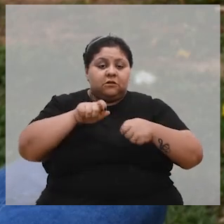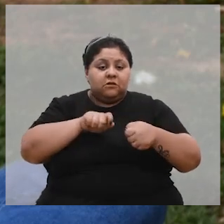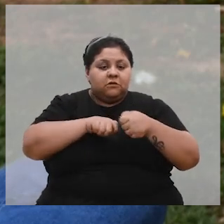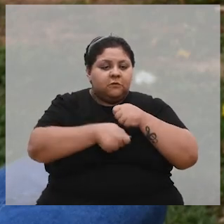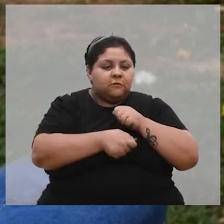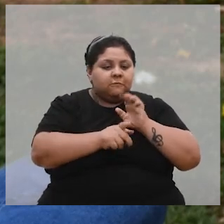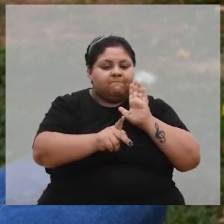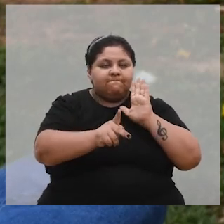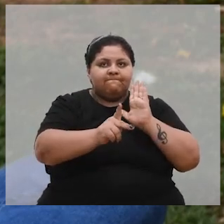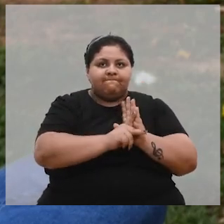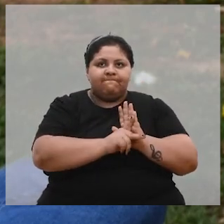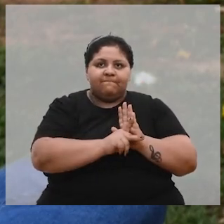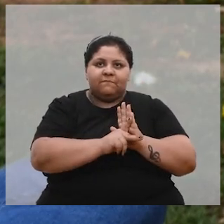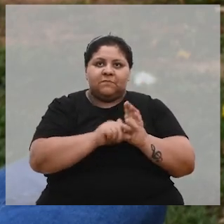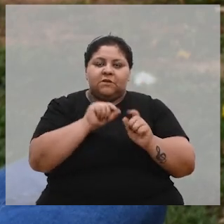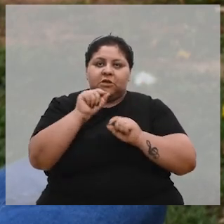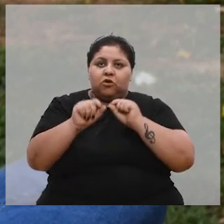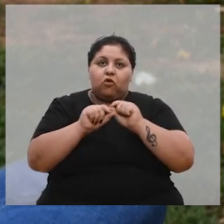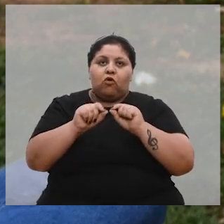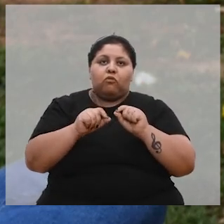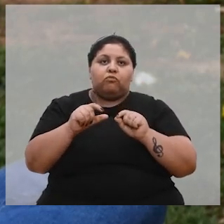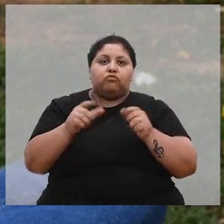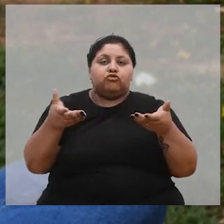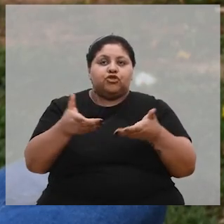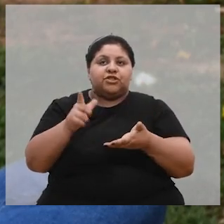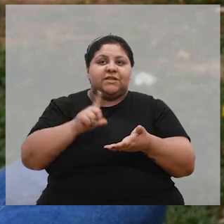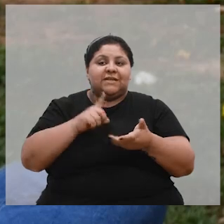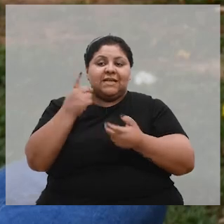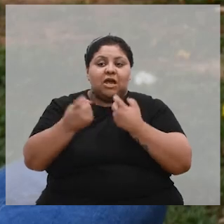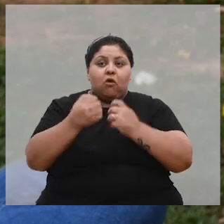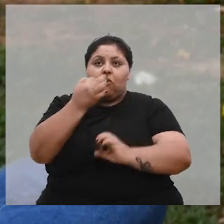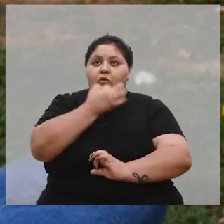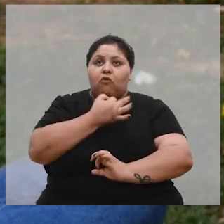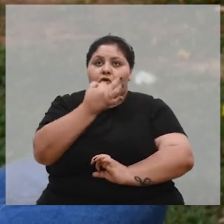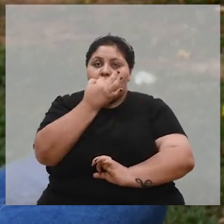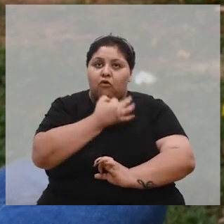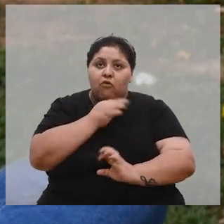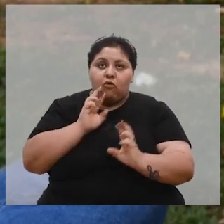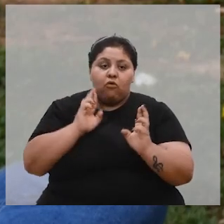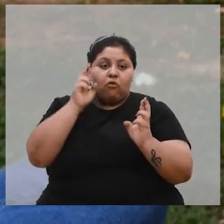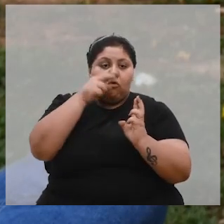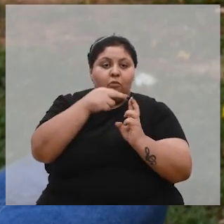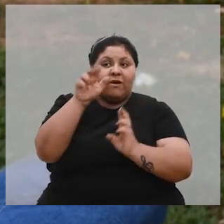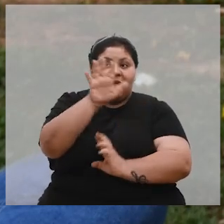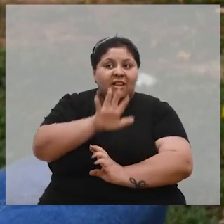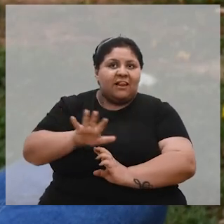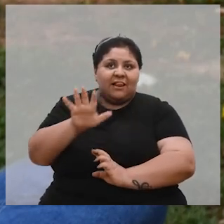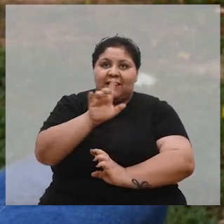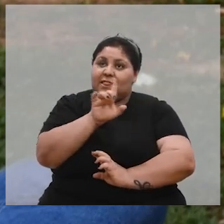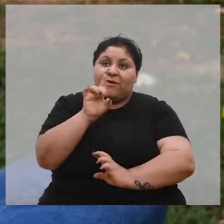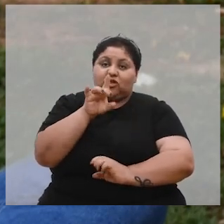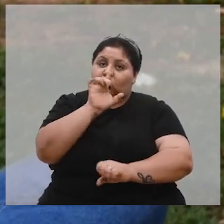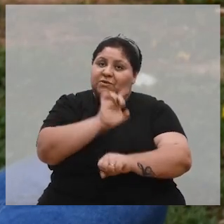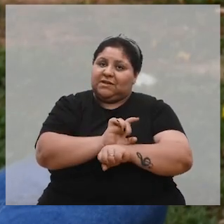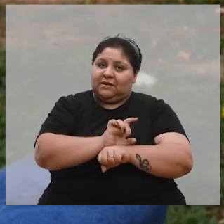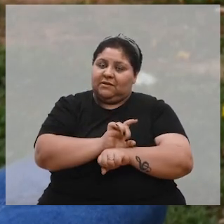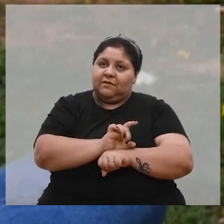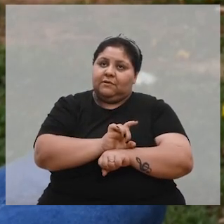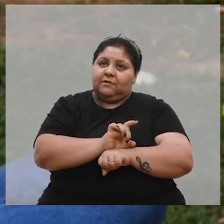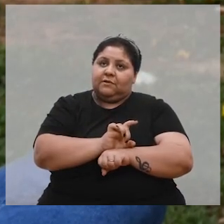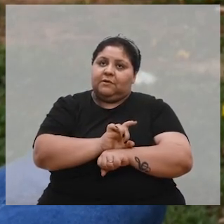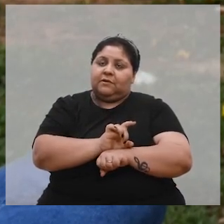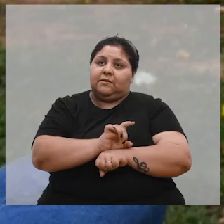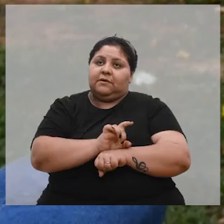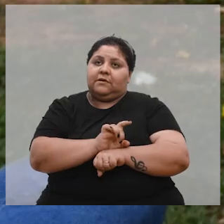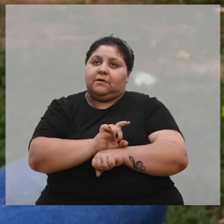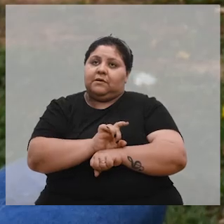precisamos investir em projetos como já existem alguns em Caxias do Sul, como referência nacional, não é só no estado.